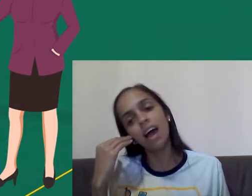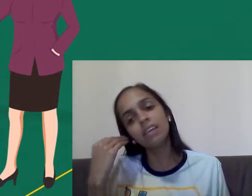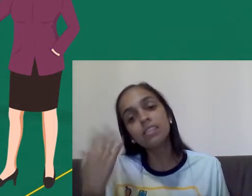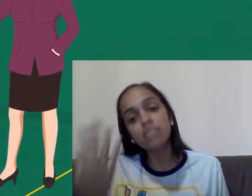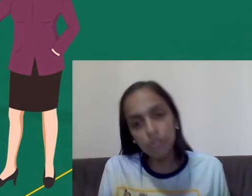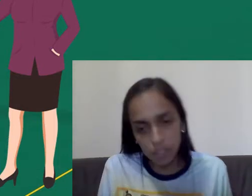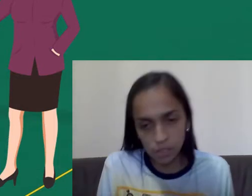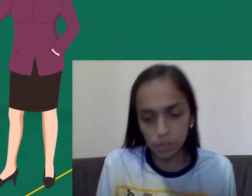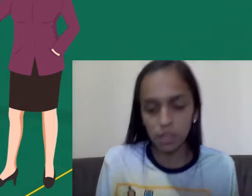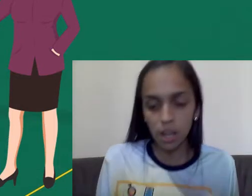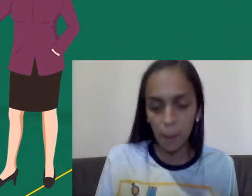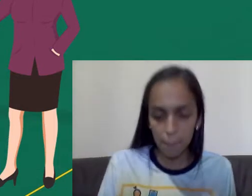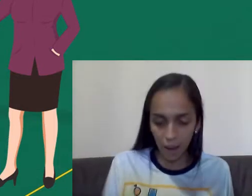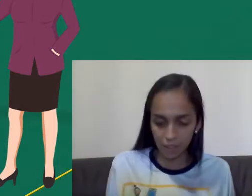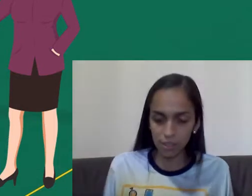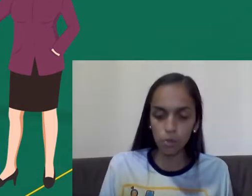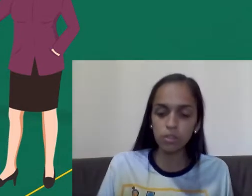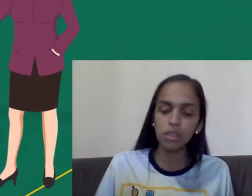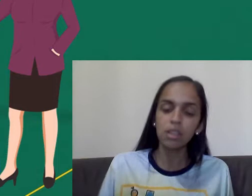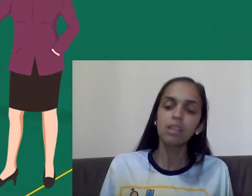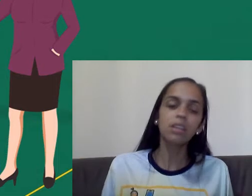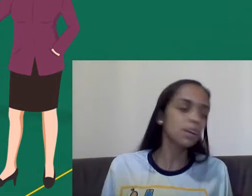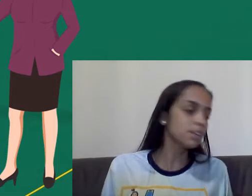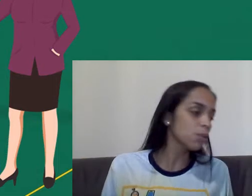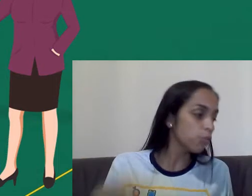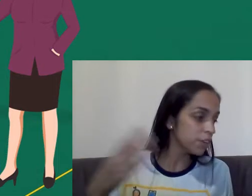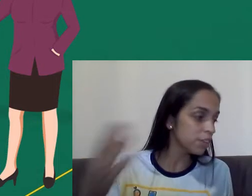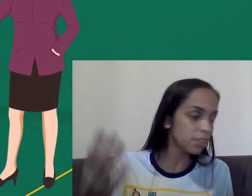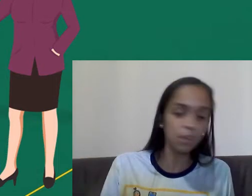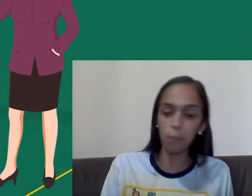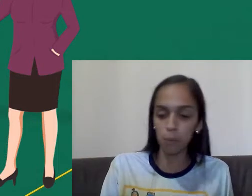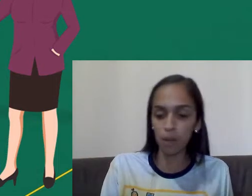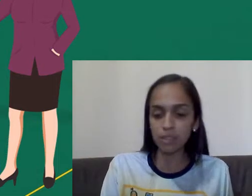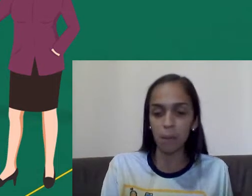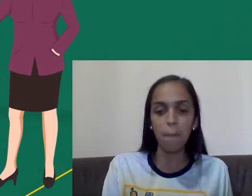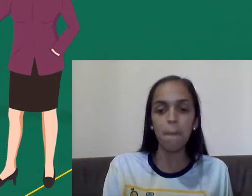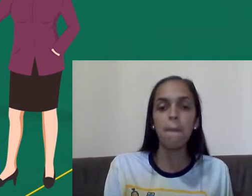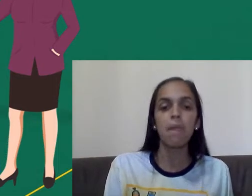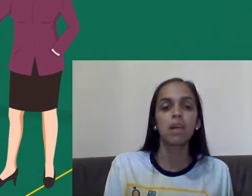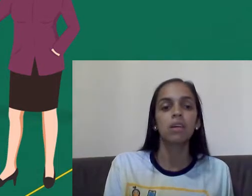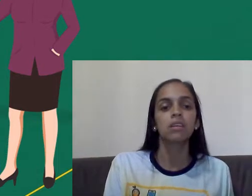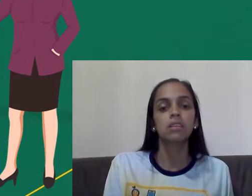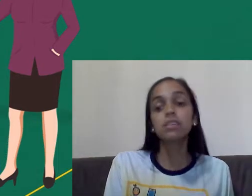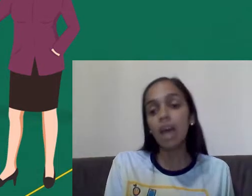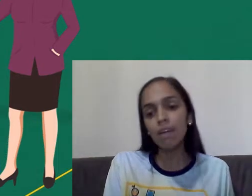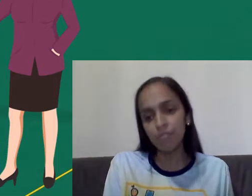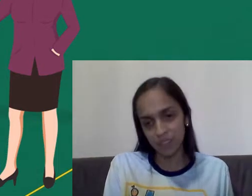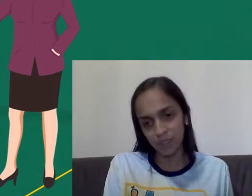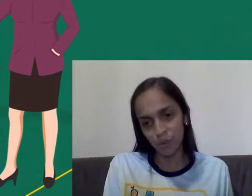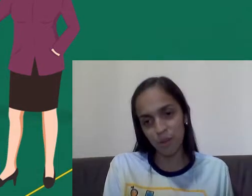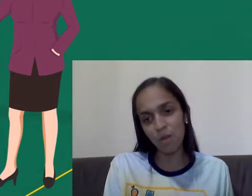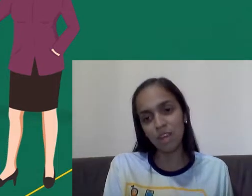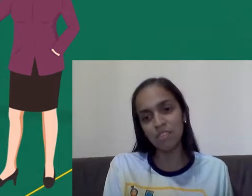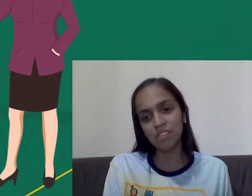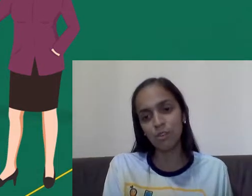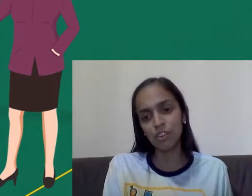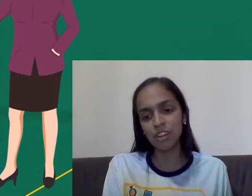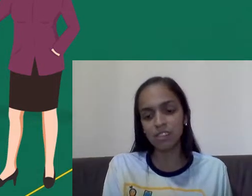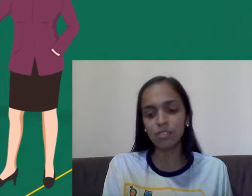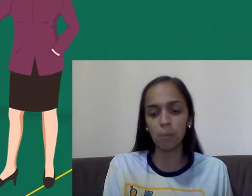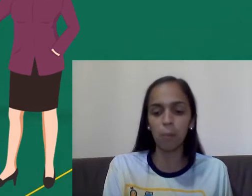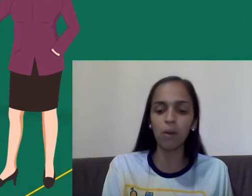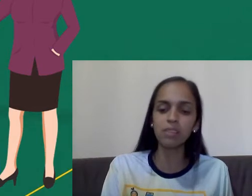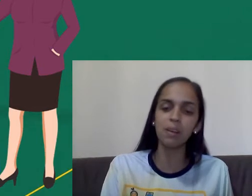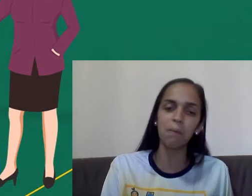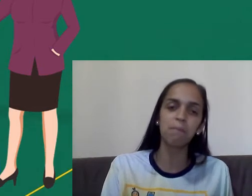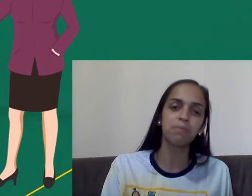a esses serviços básicos, né, que são oferecidos à população. que devem, ou melhor, devem ser